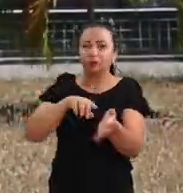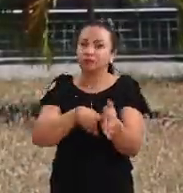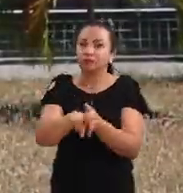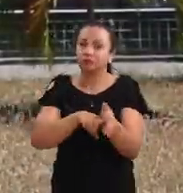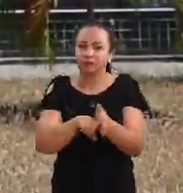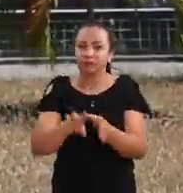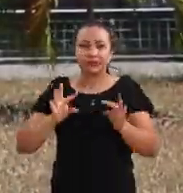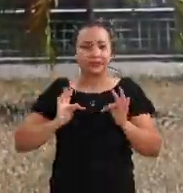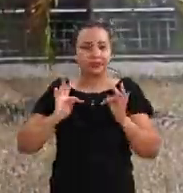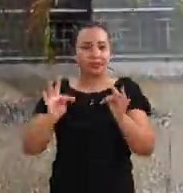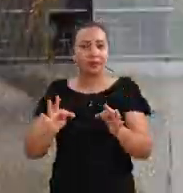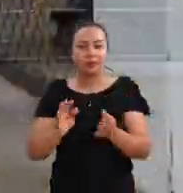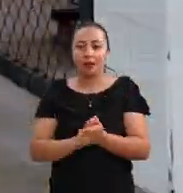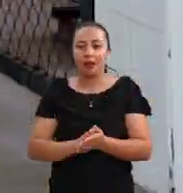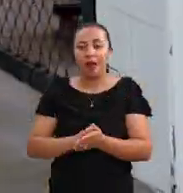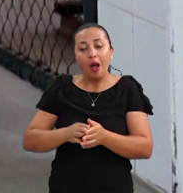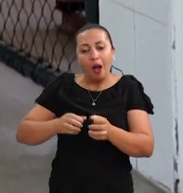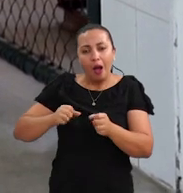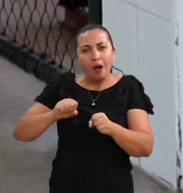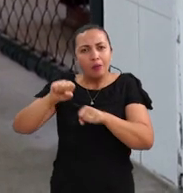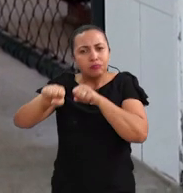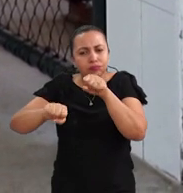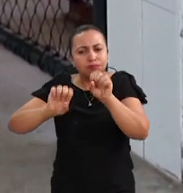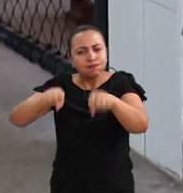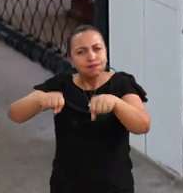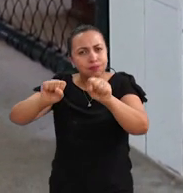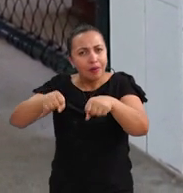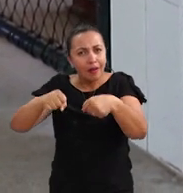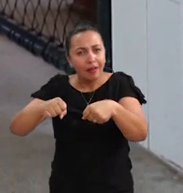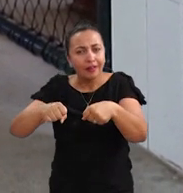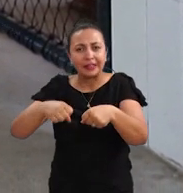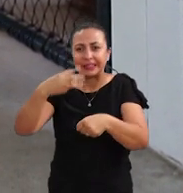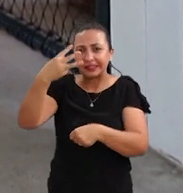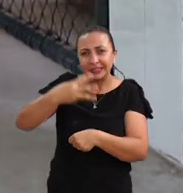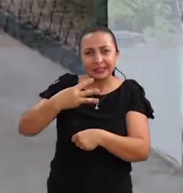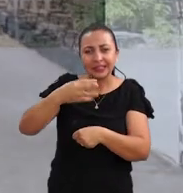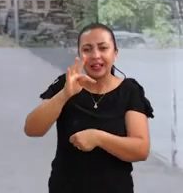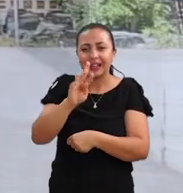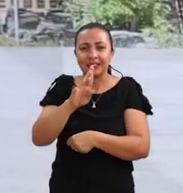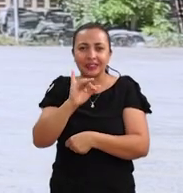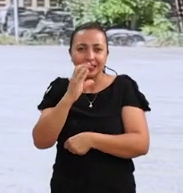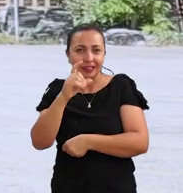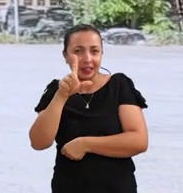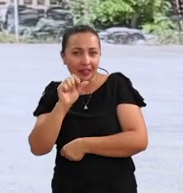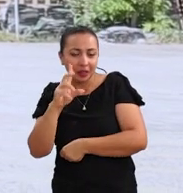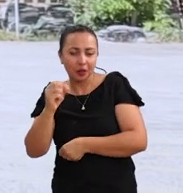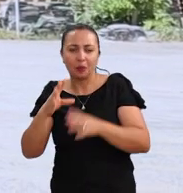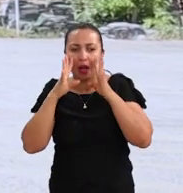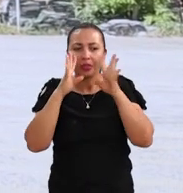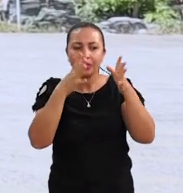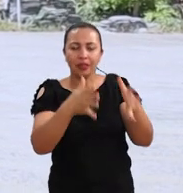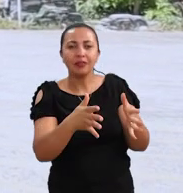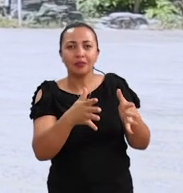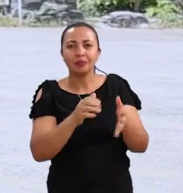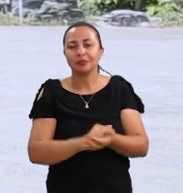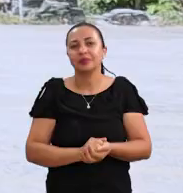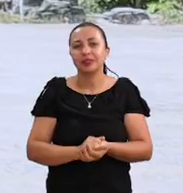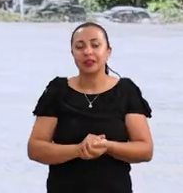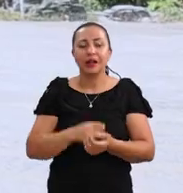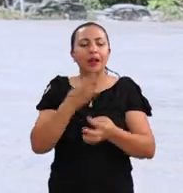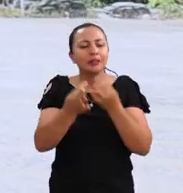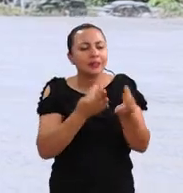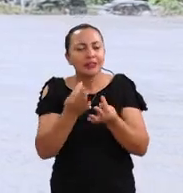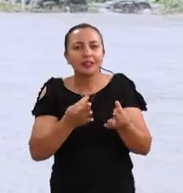de Pesquisa e Tecnologia, um veículo diferente e ao mesmo tempo simples e inventivo tem chamado a